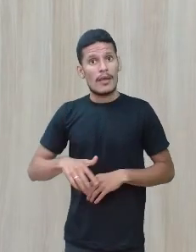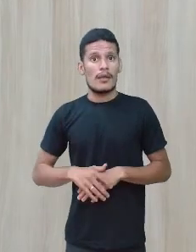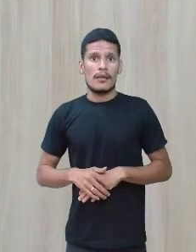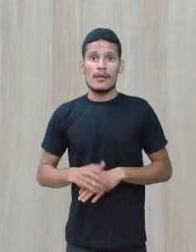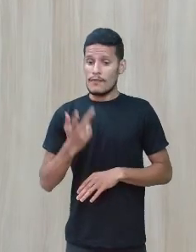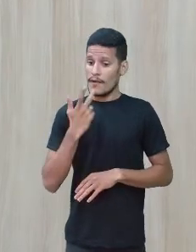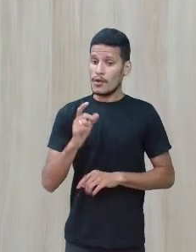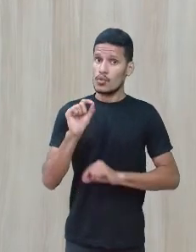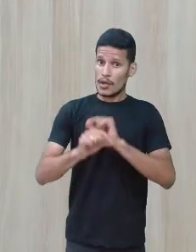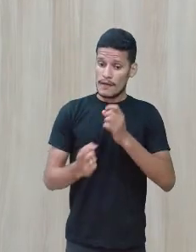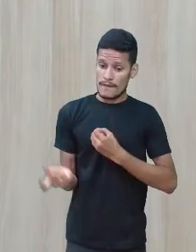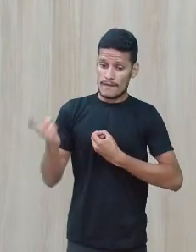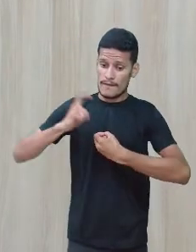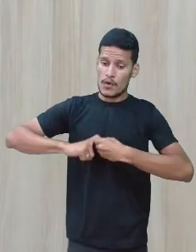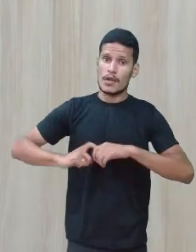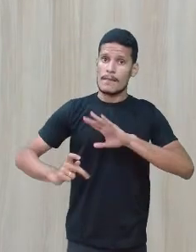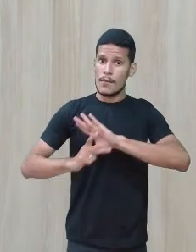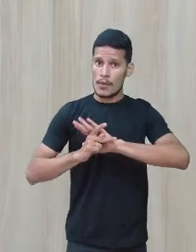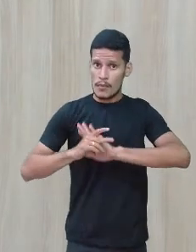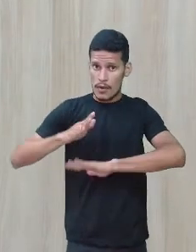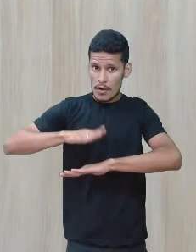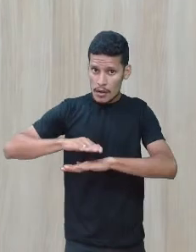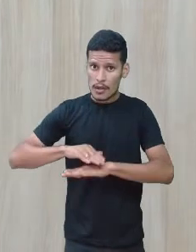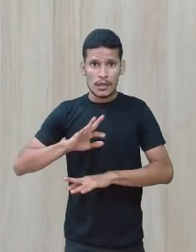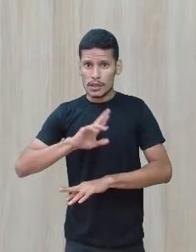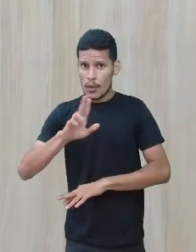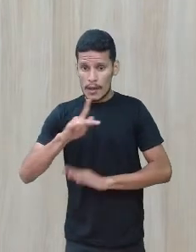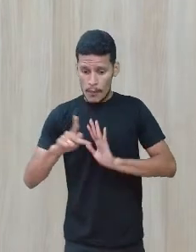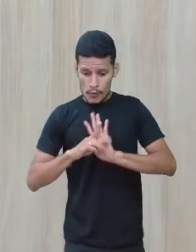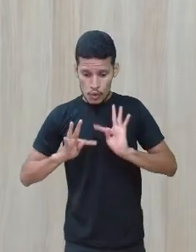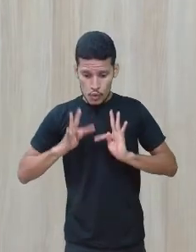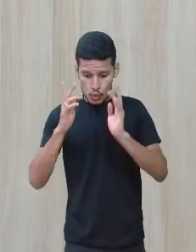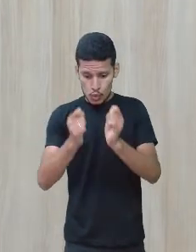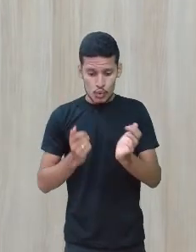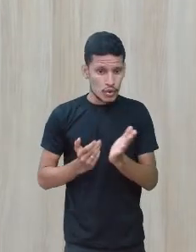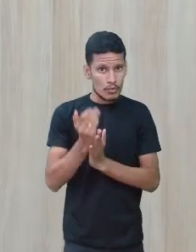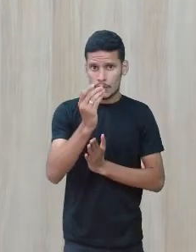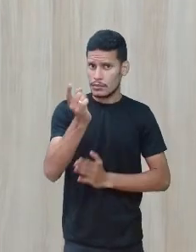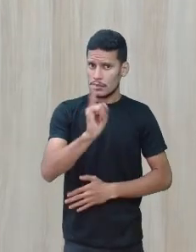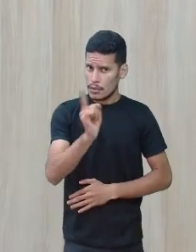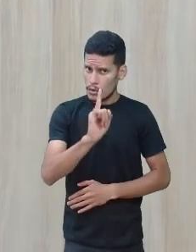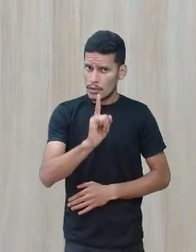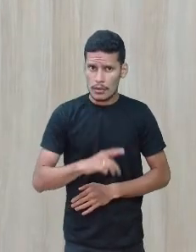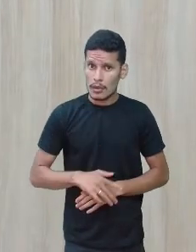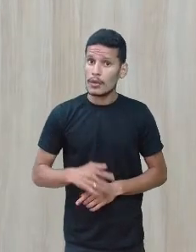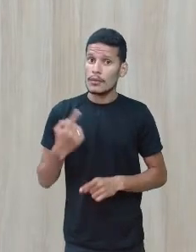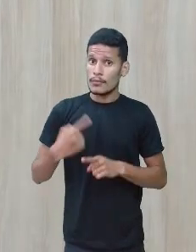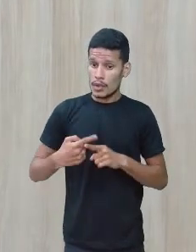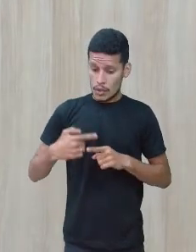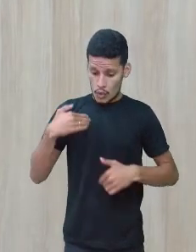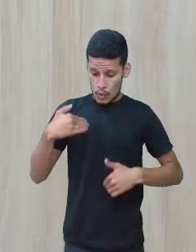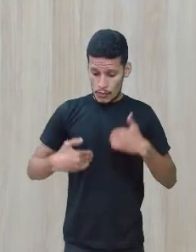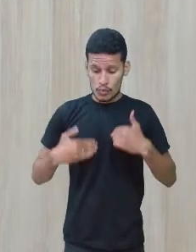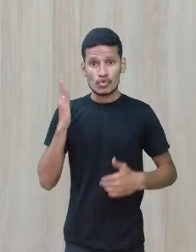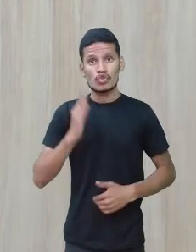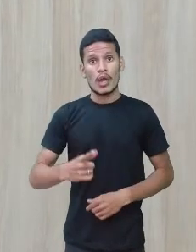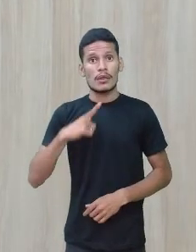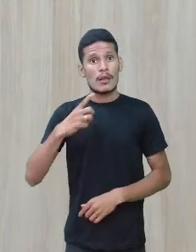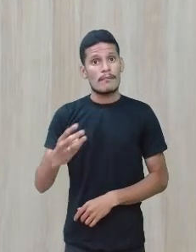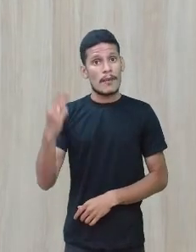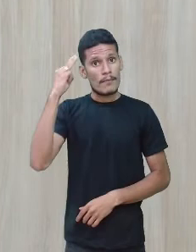vai reverter esse quadro, ele não vai reverter também totalmente do zero, não. Porque aí o nosso corpo, ele tem uma